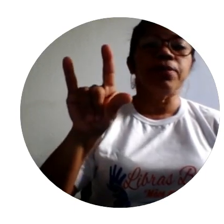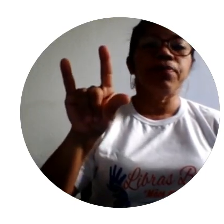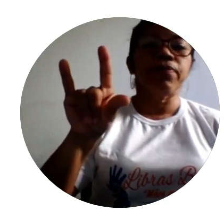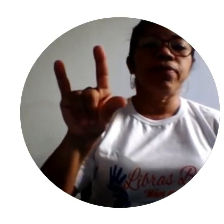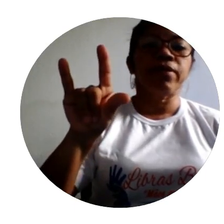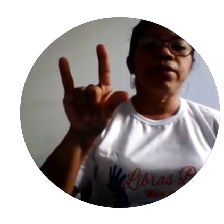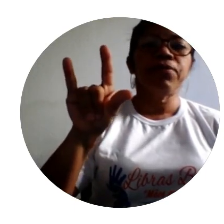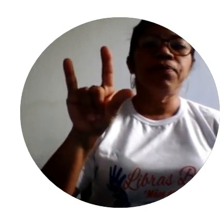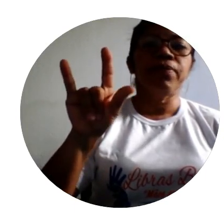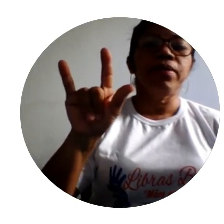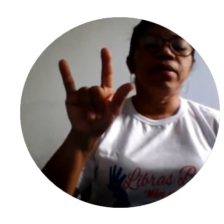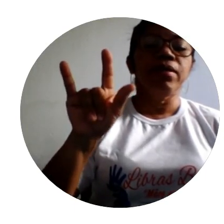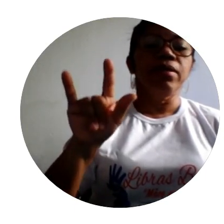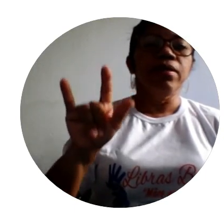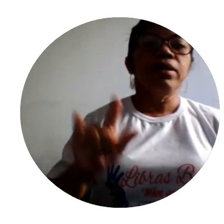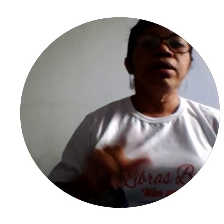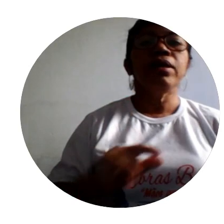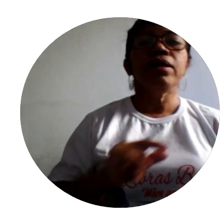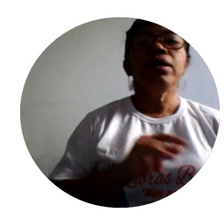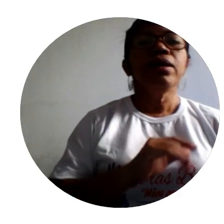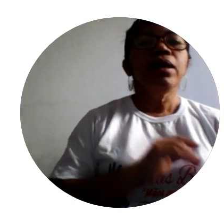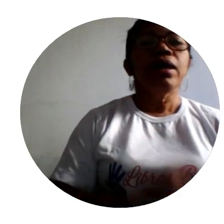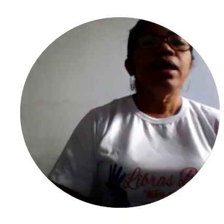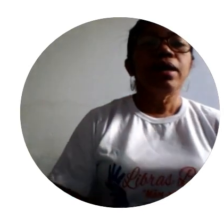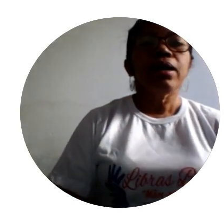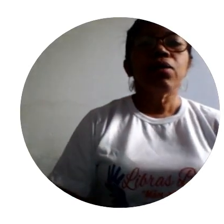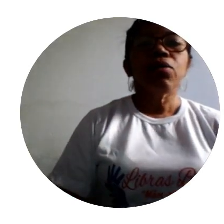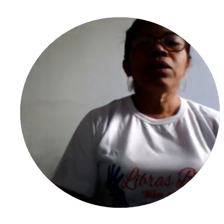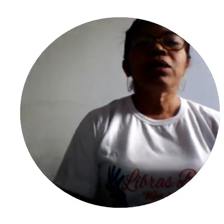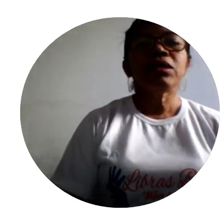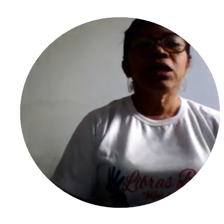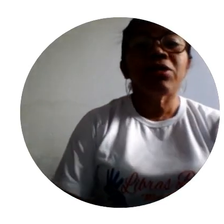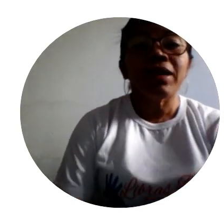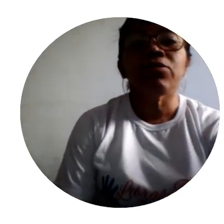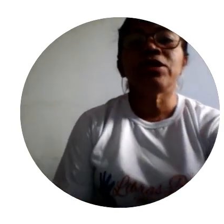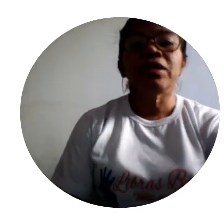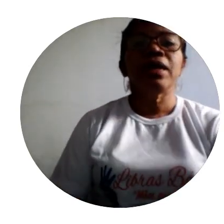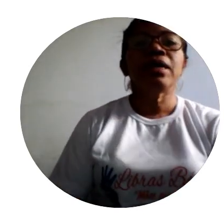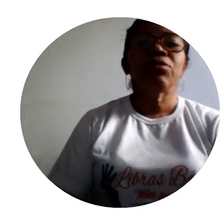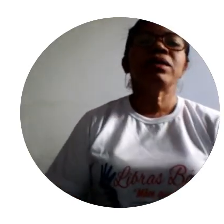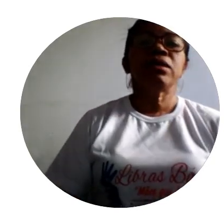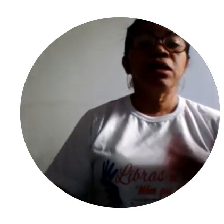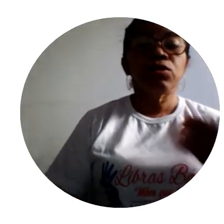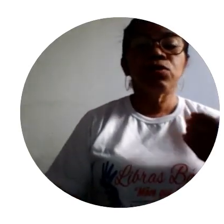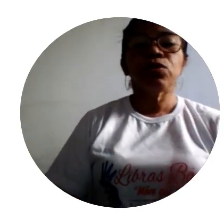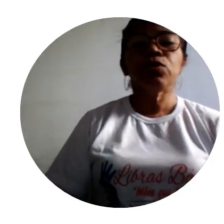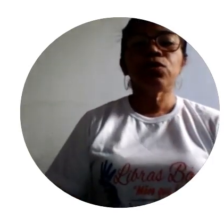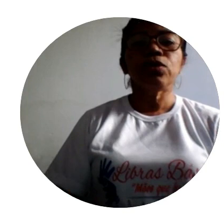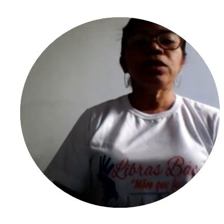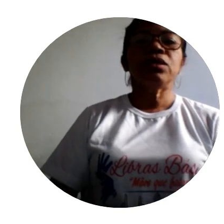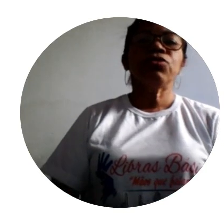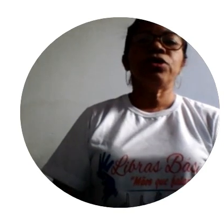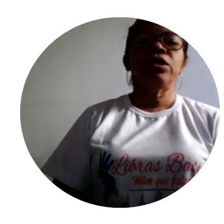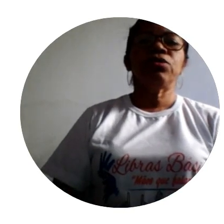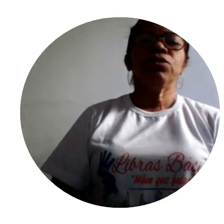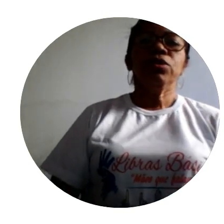você. Certo? E quando aceito a língua de sinais, eu aceito o surdo